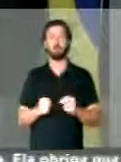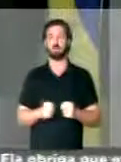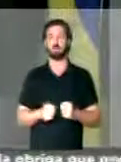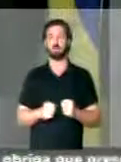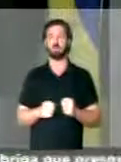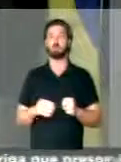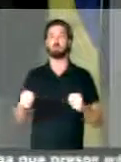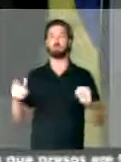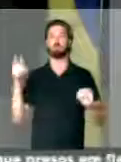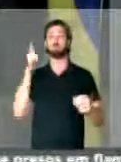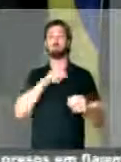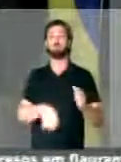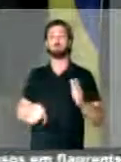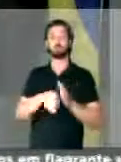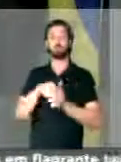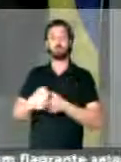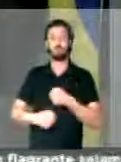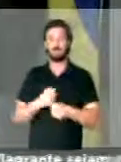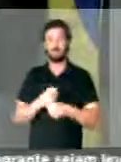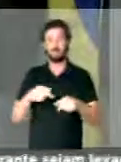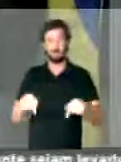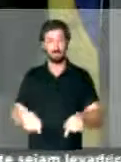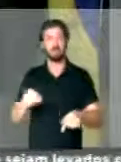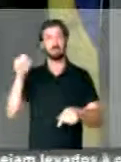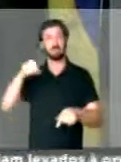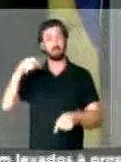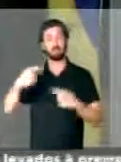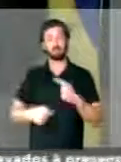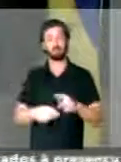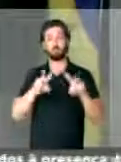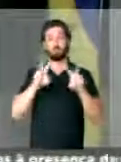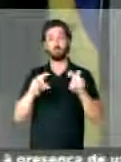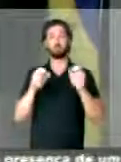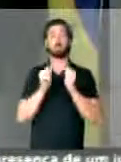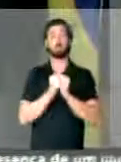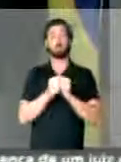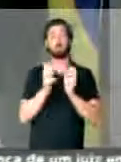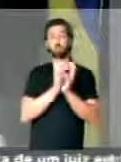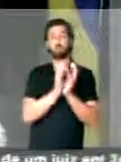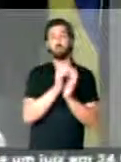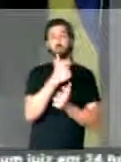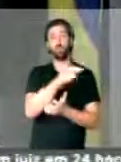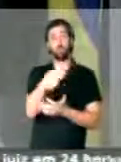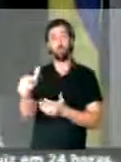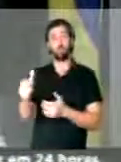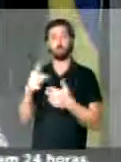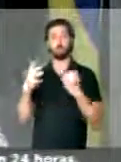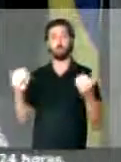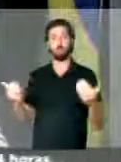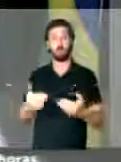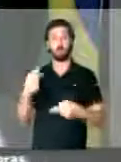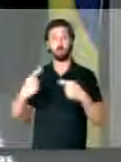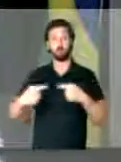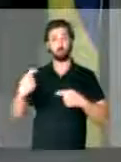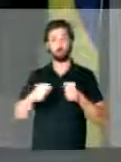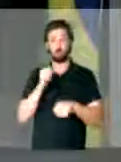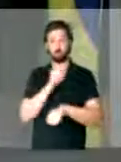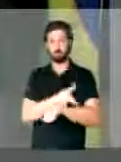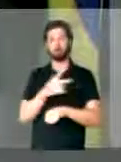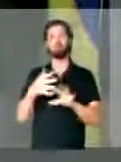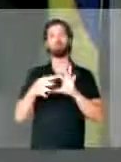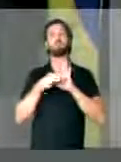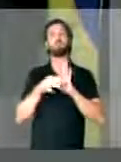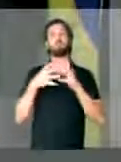chegar neste ano e discutir sim os nossos temas também com as bancadas. Estamos discutindo agora a Previdência, nos